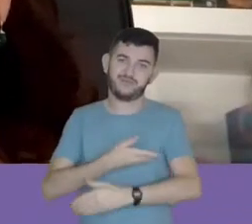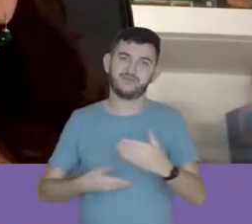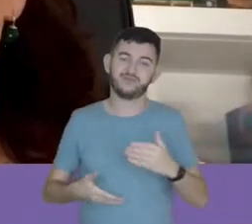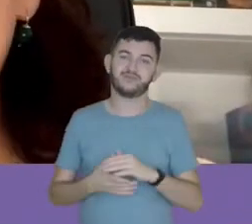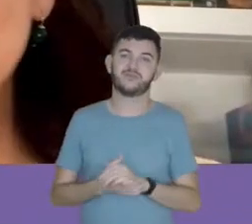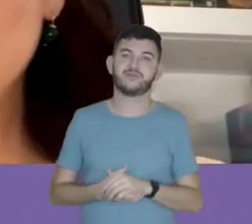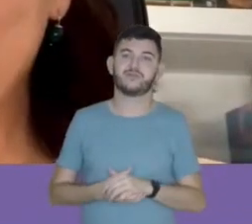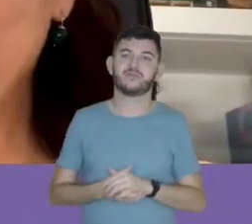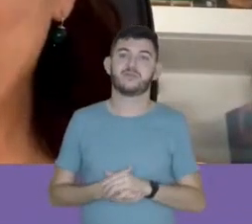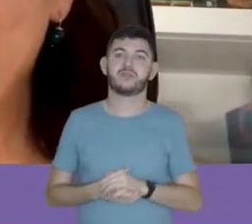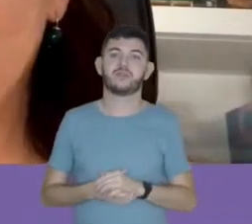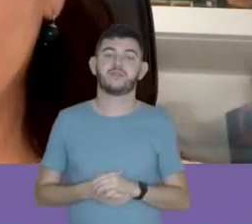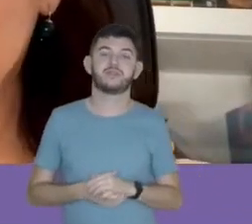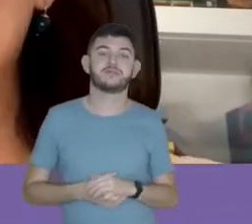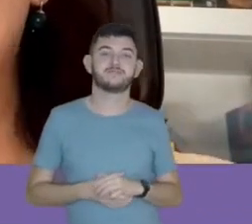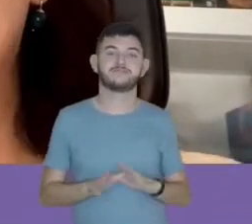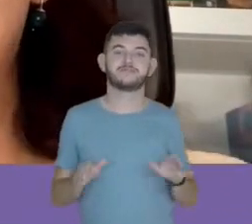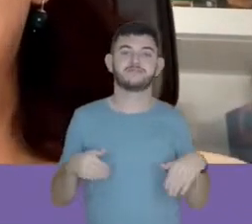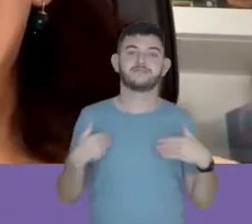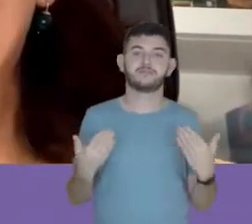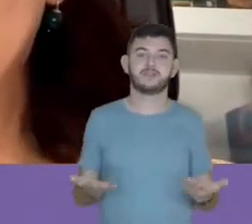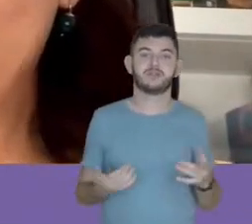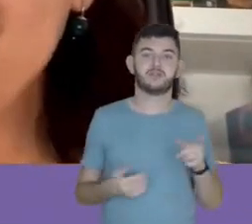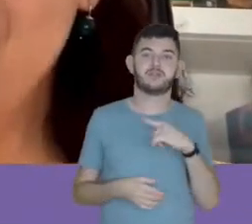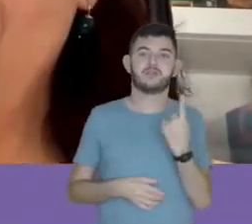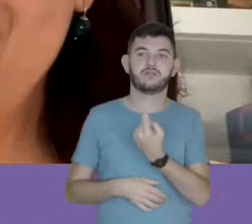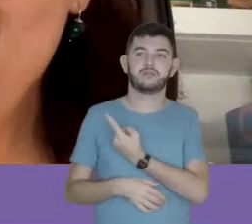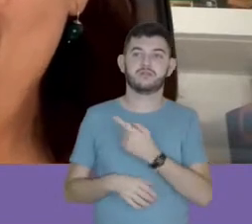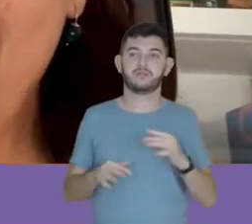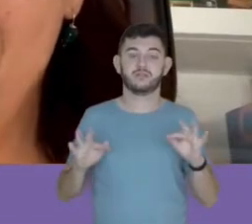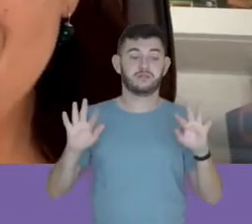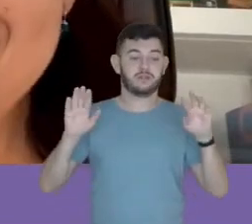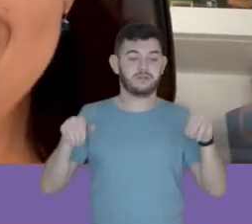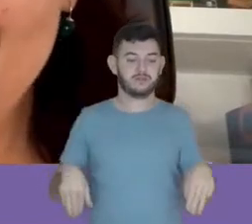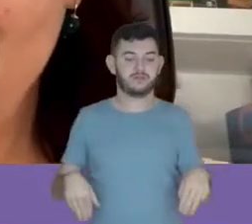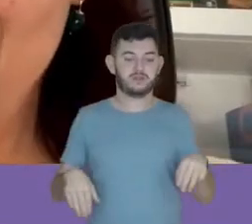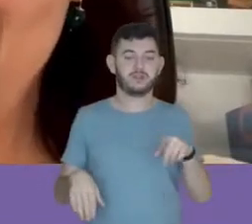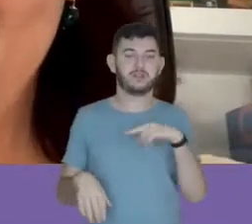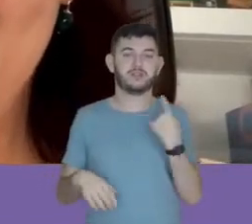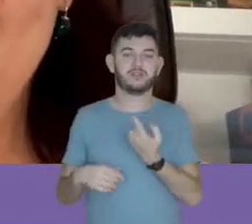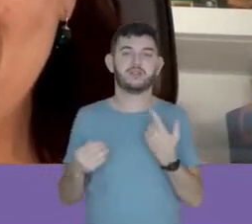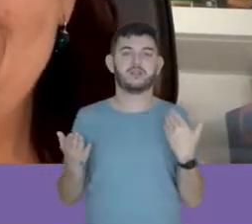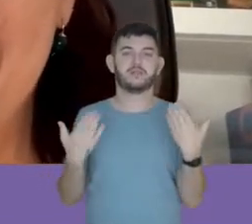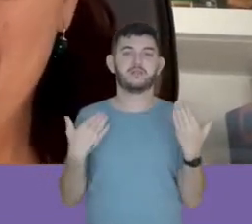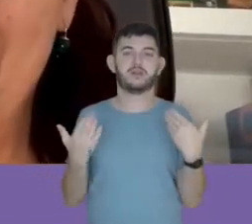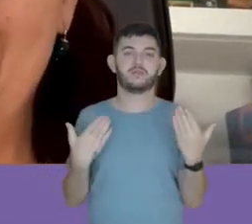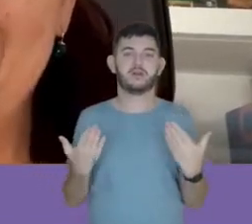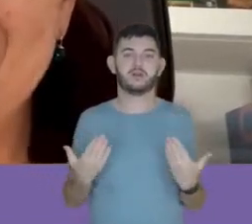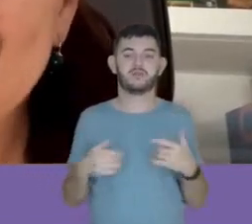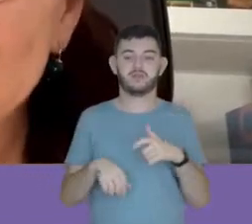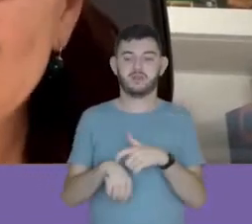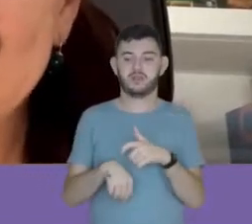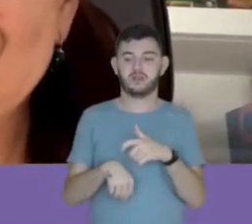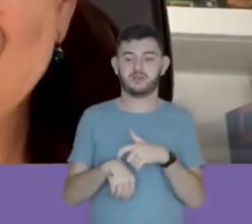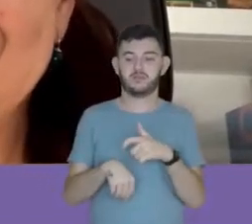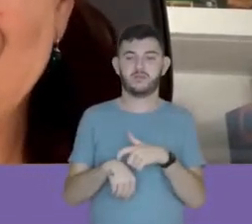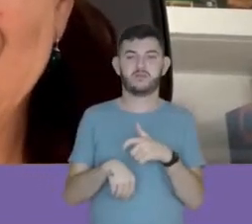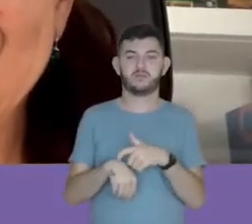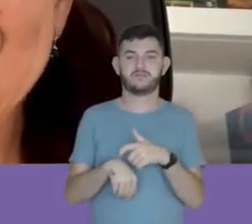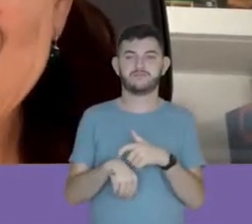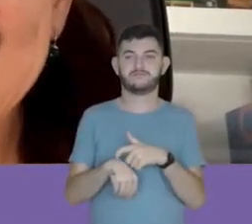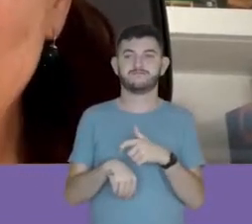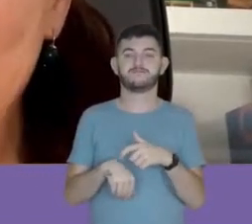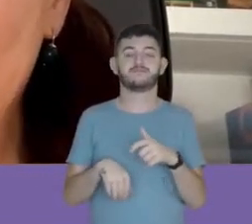Bem, nós estamos chegando ao final da nossa roda de conversa, o nosso limite de tempo